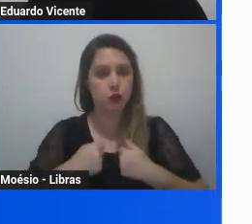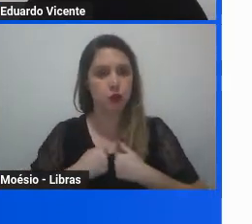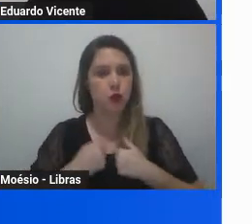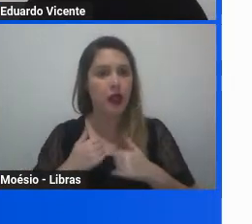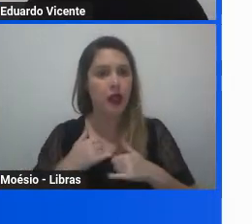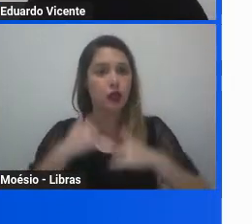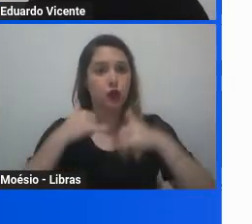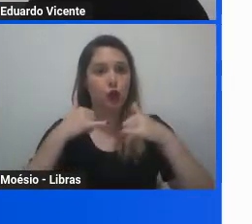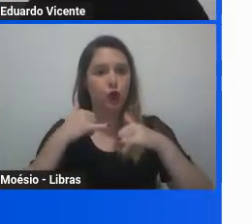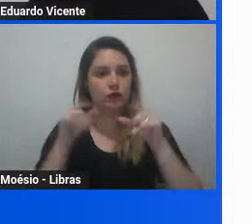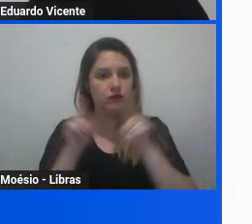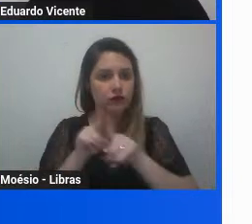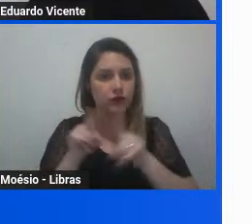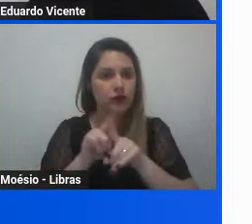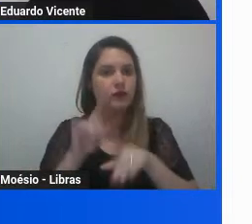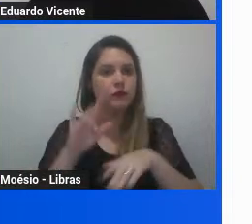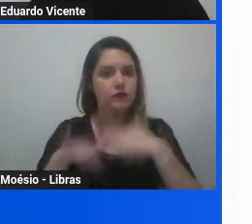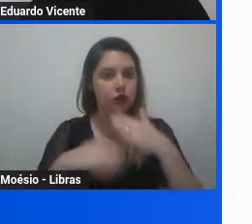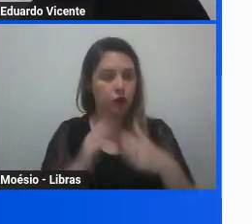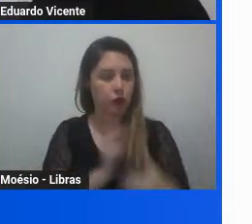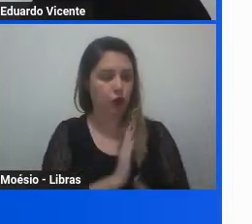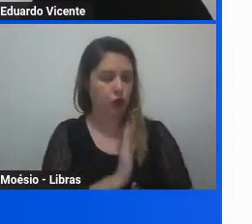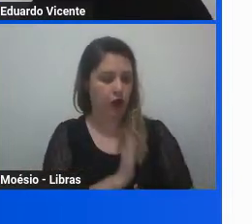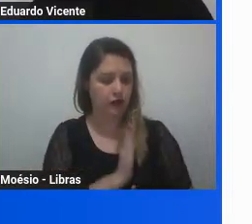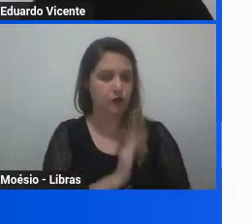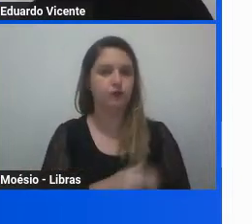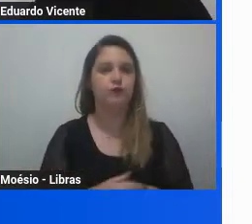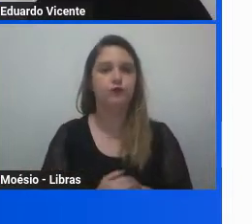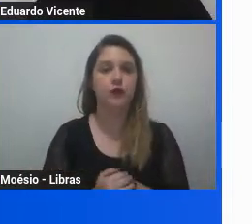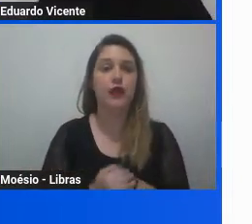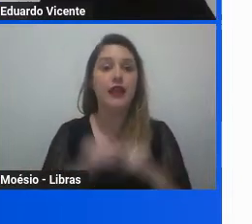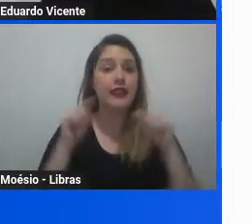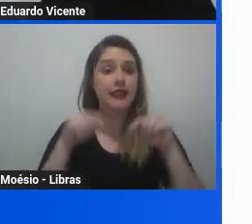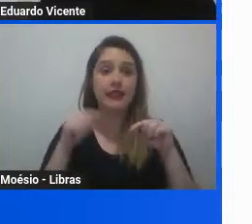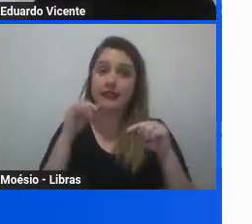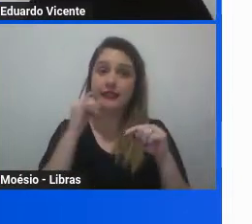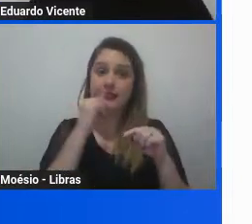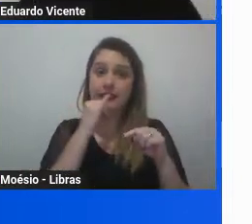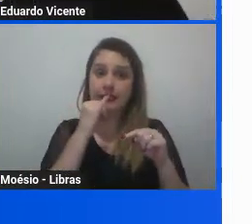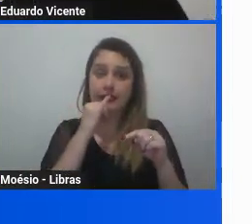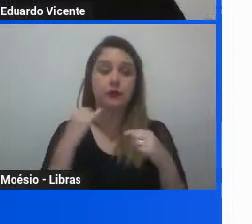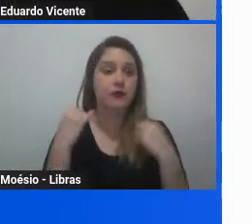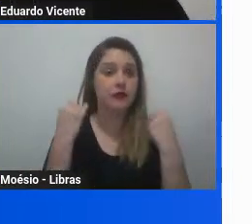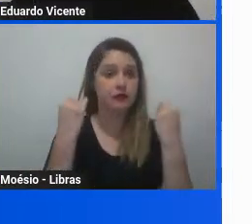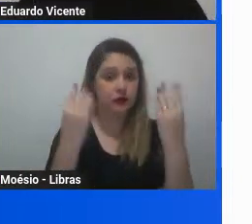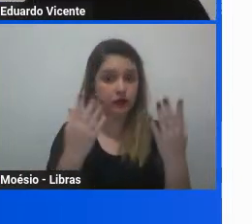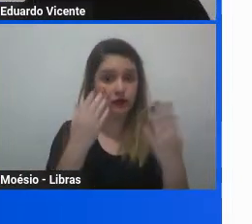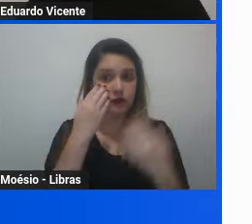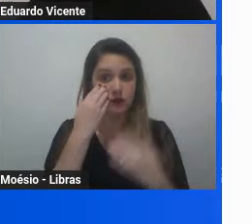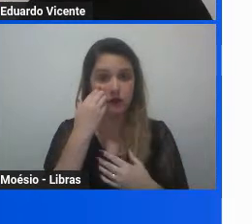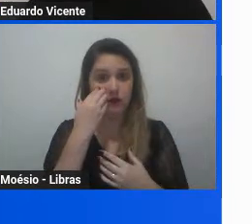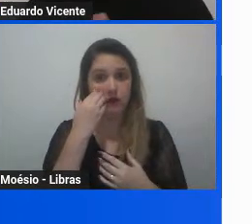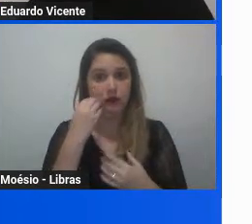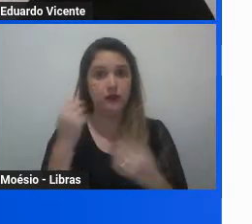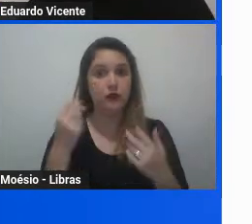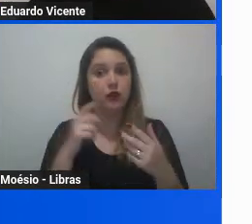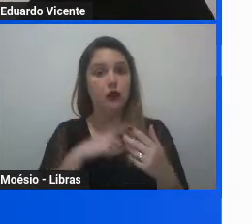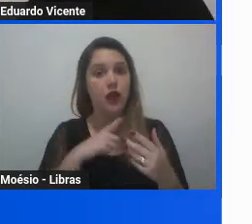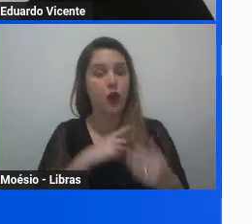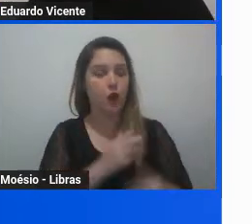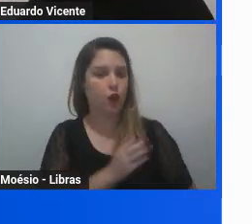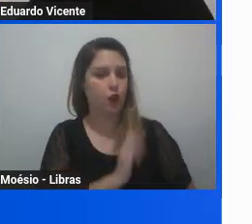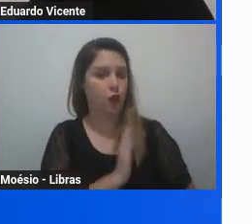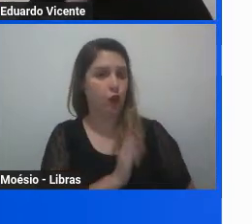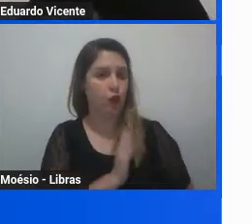outro, passando pelo coração. Neste desenho, esta imagem de 3D é um coração.